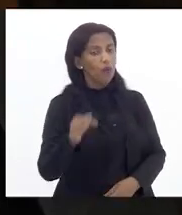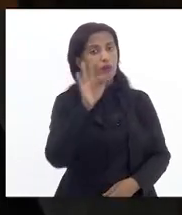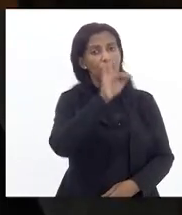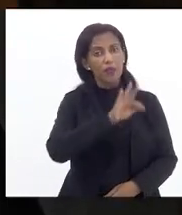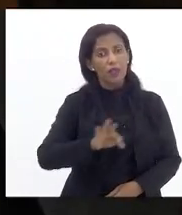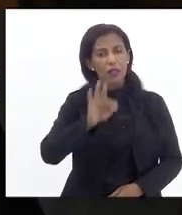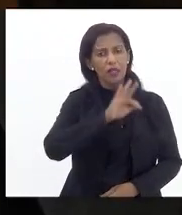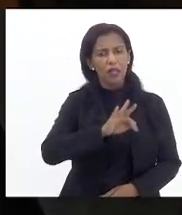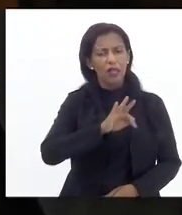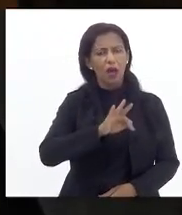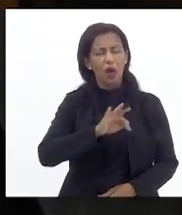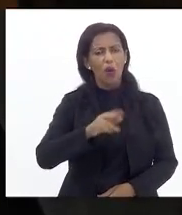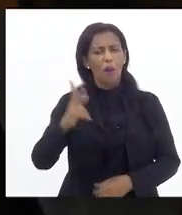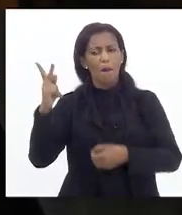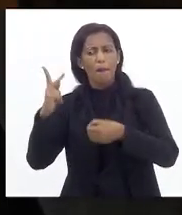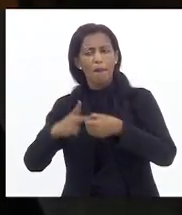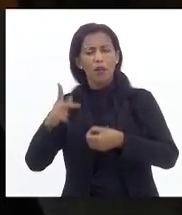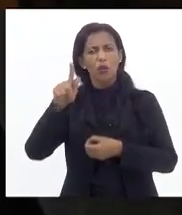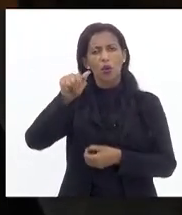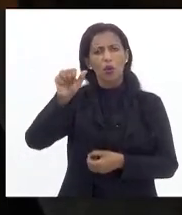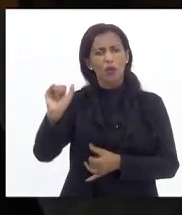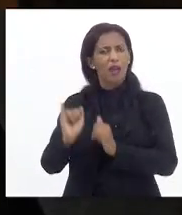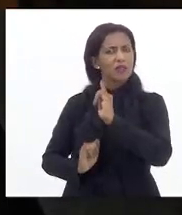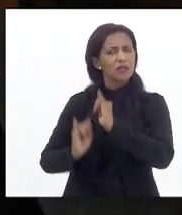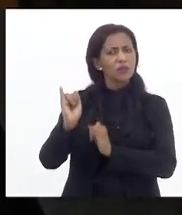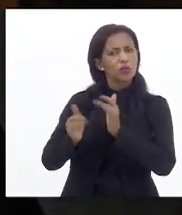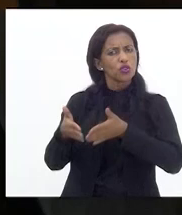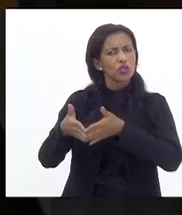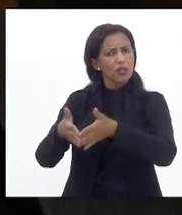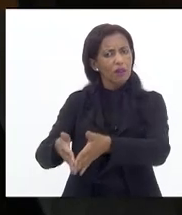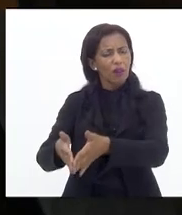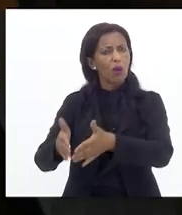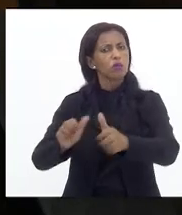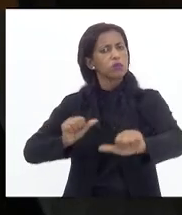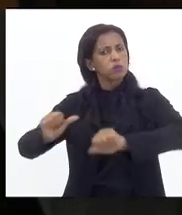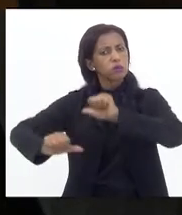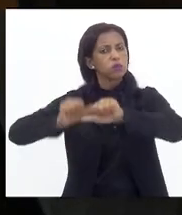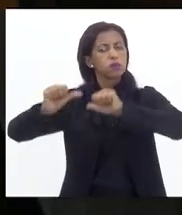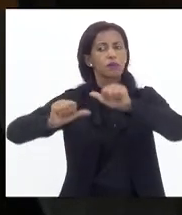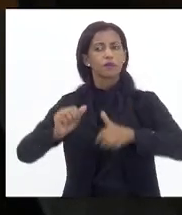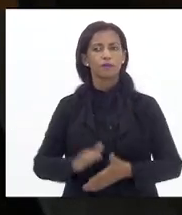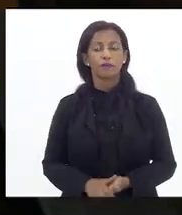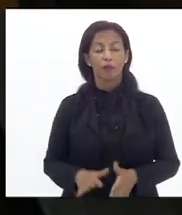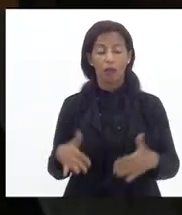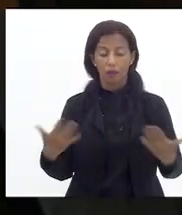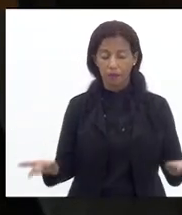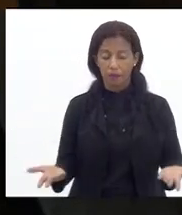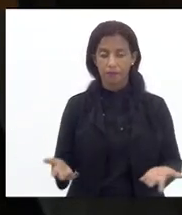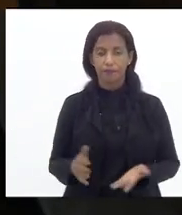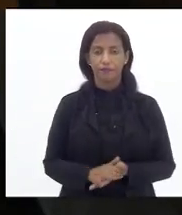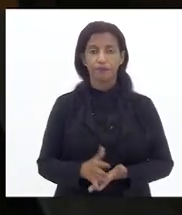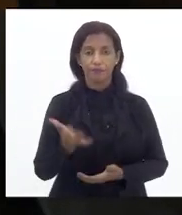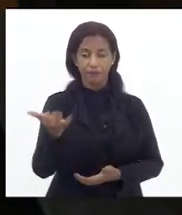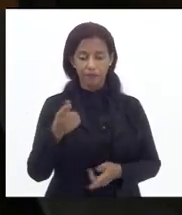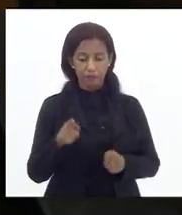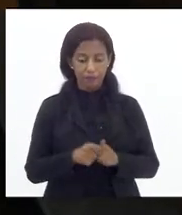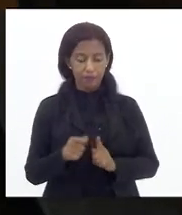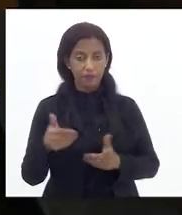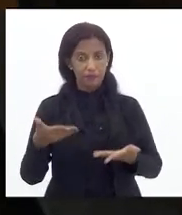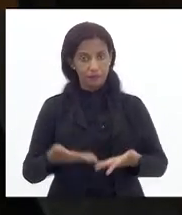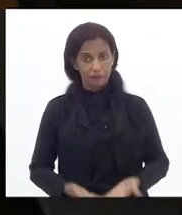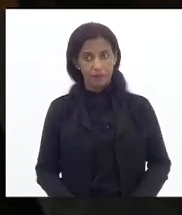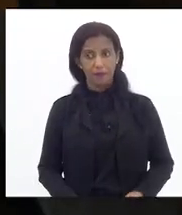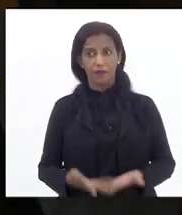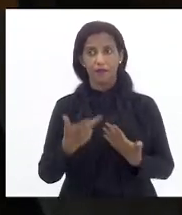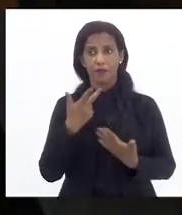reestruturar o povo de petróleo e gás e Indústria naval do nosso estado e assim por diante está encerrada contato enfim queria te dizer que